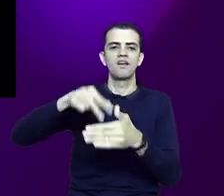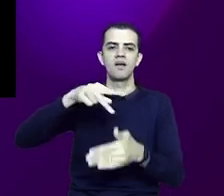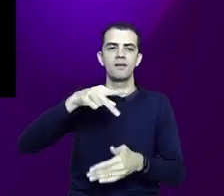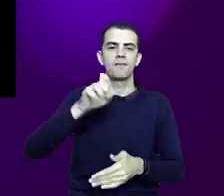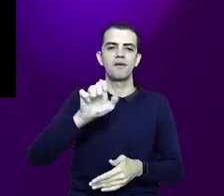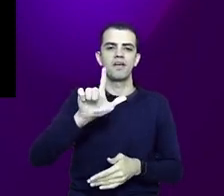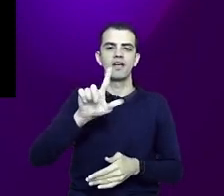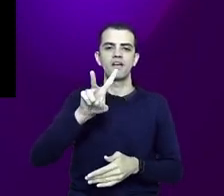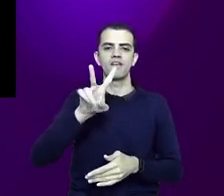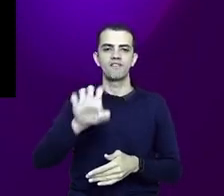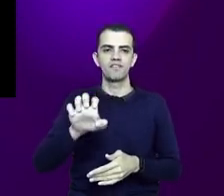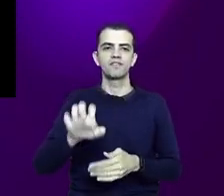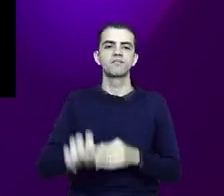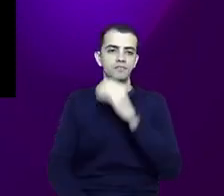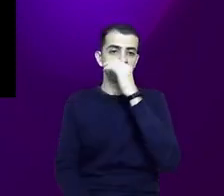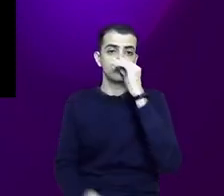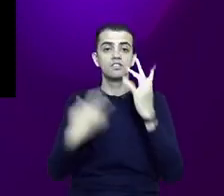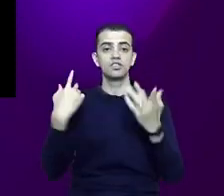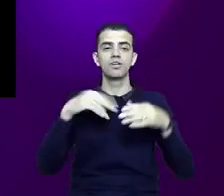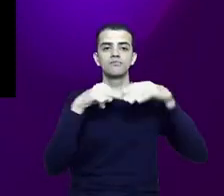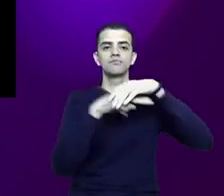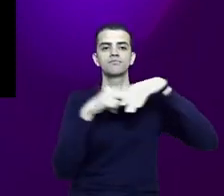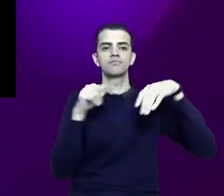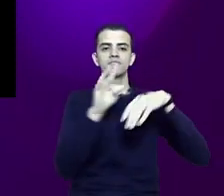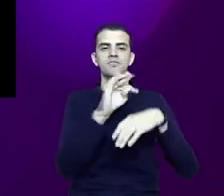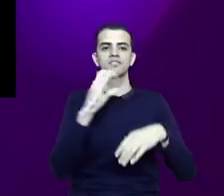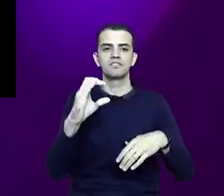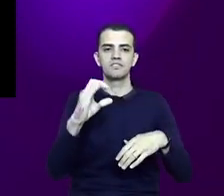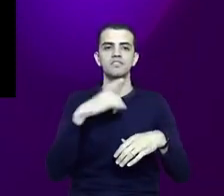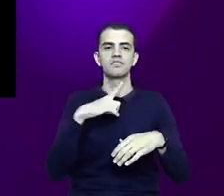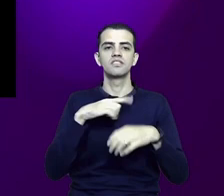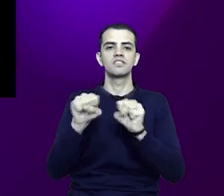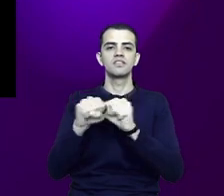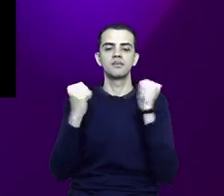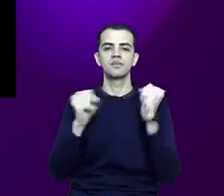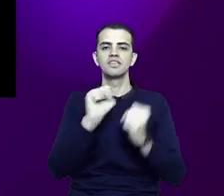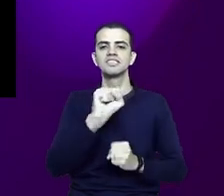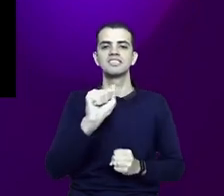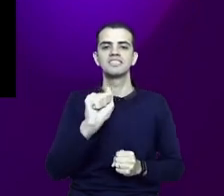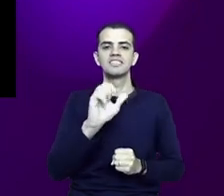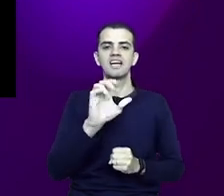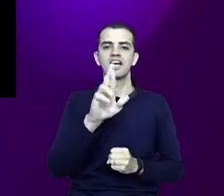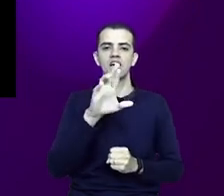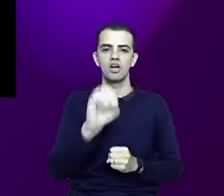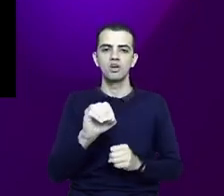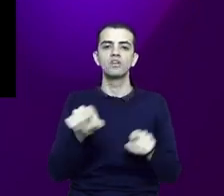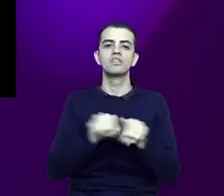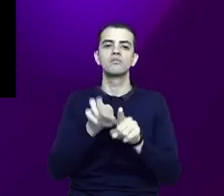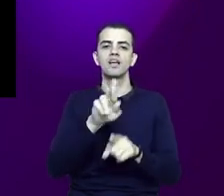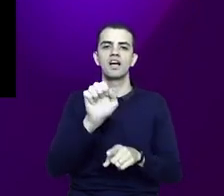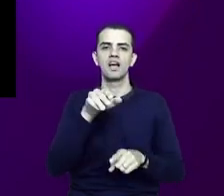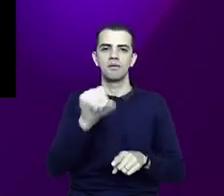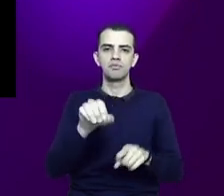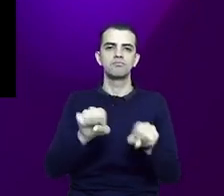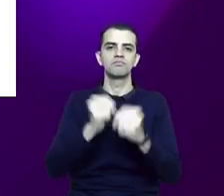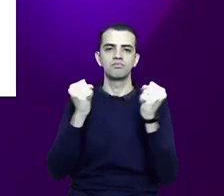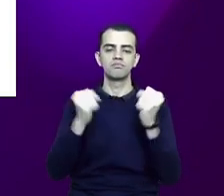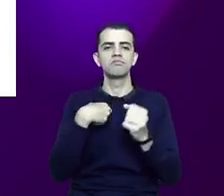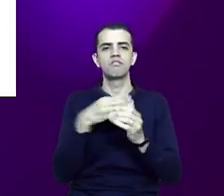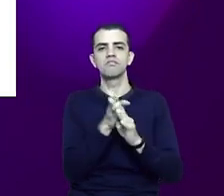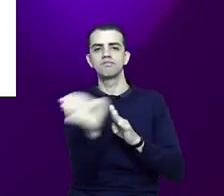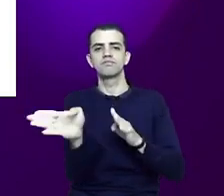os exames tomográficos, a gente vê uma fratura posterior no sacro, fratura no ramo, sem desvio